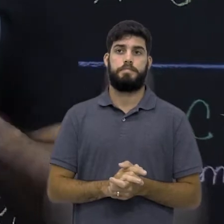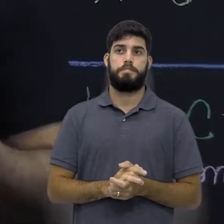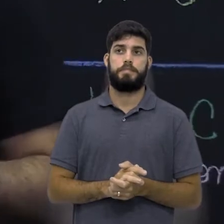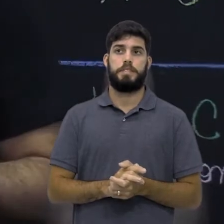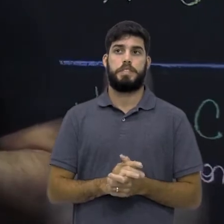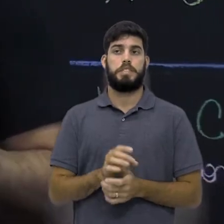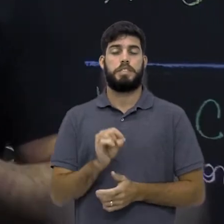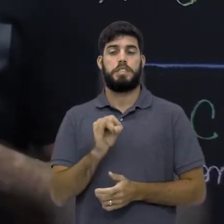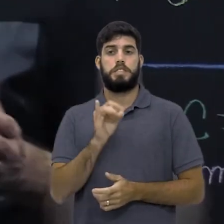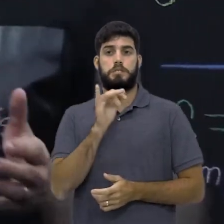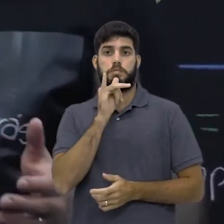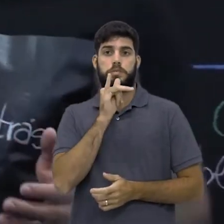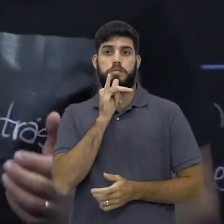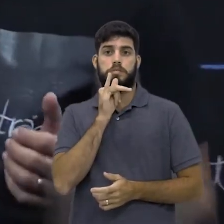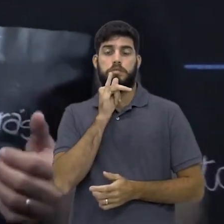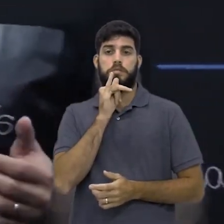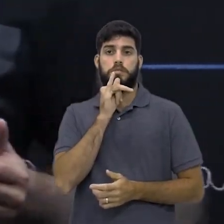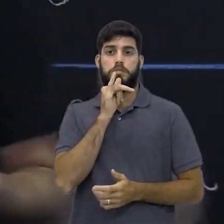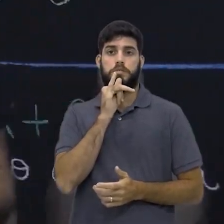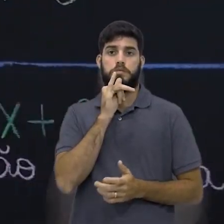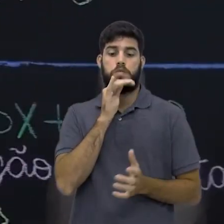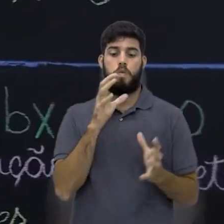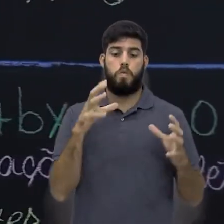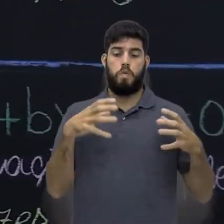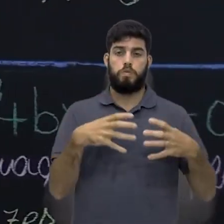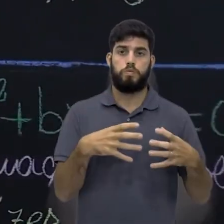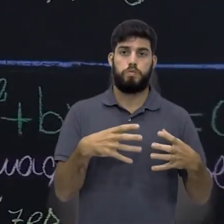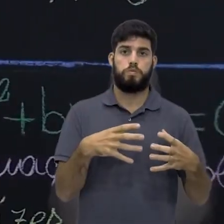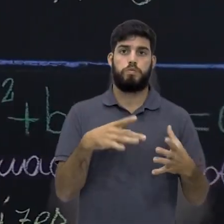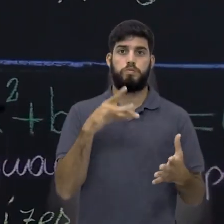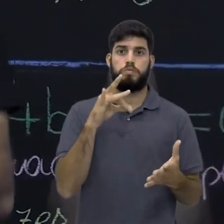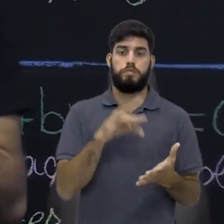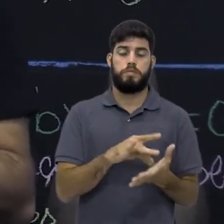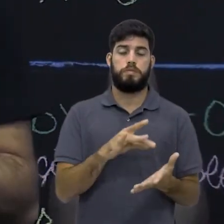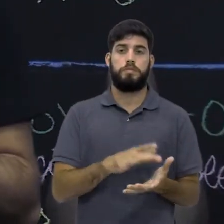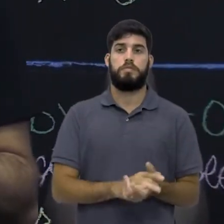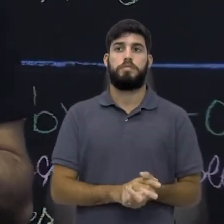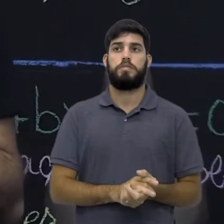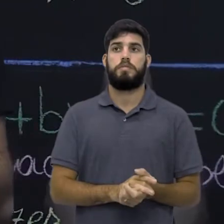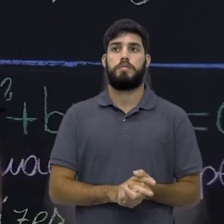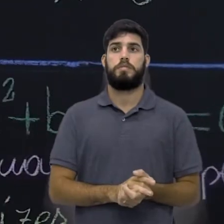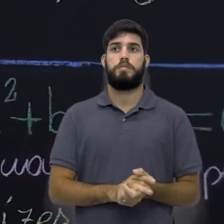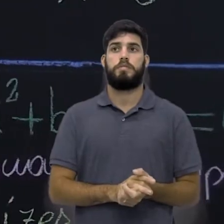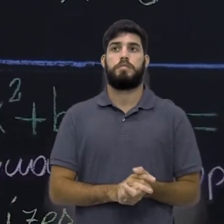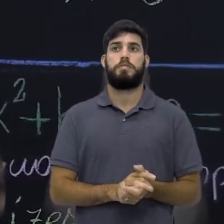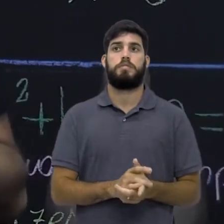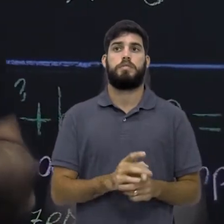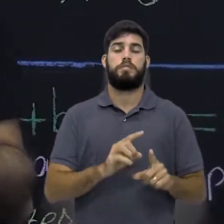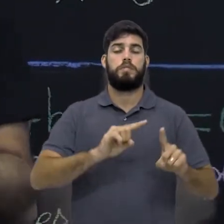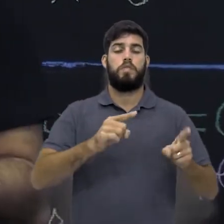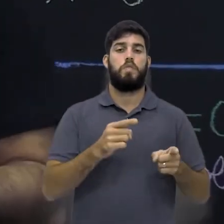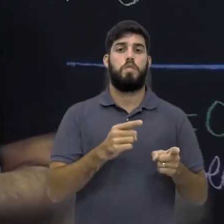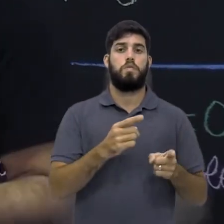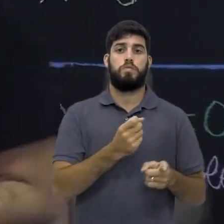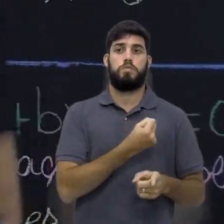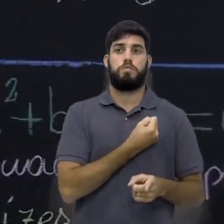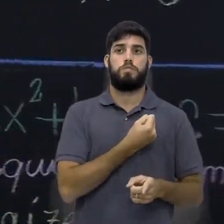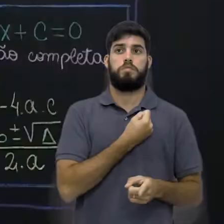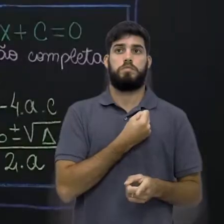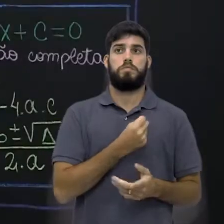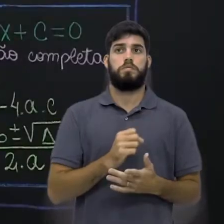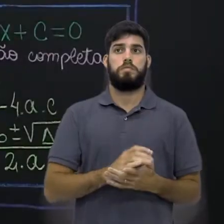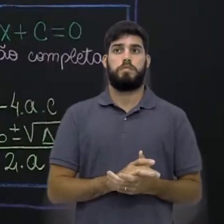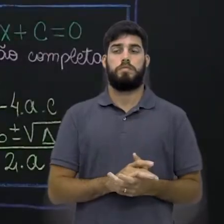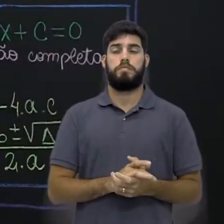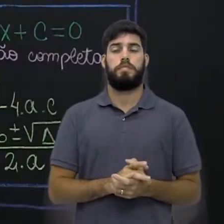for determinar o conjunto de solução dessa equação, quer dizer, quando você for definir os valores numéricos